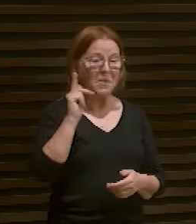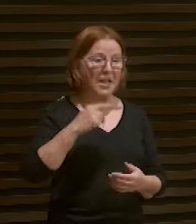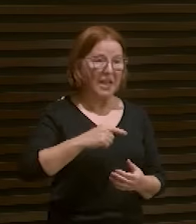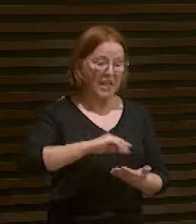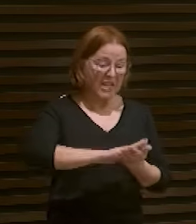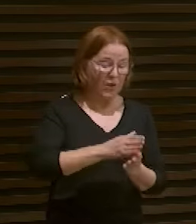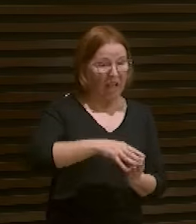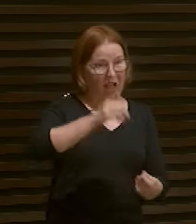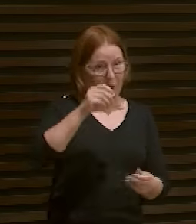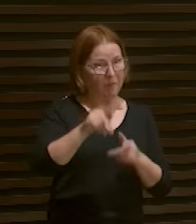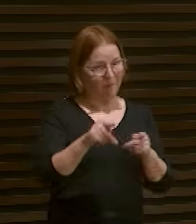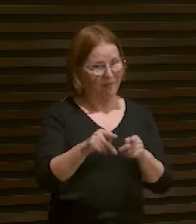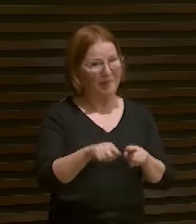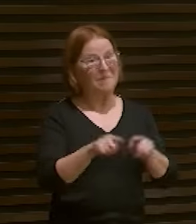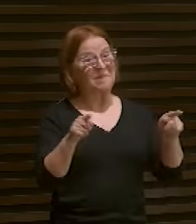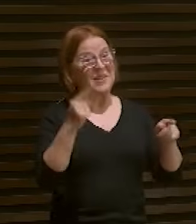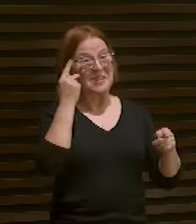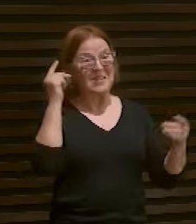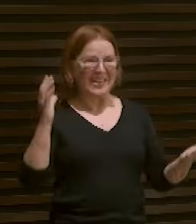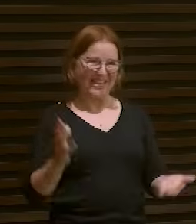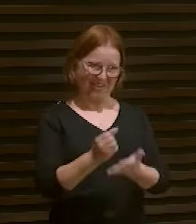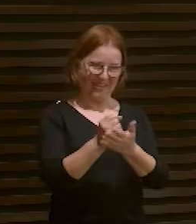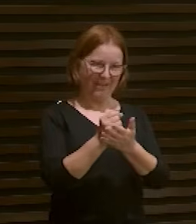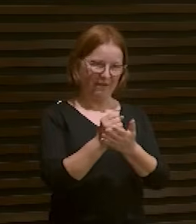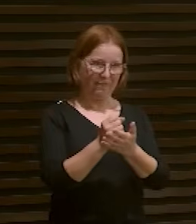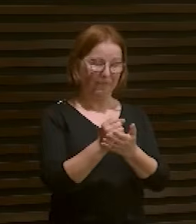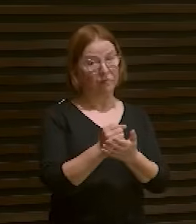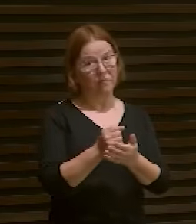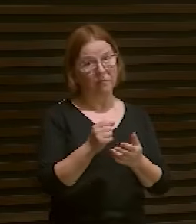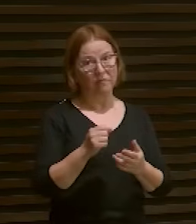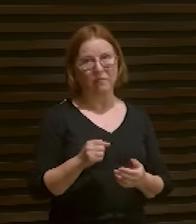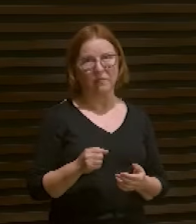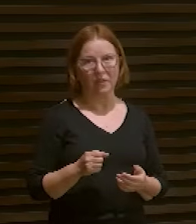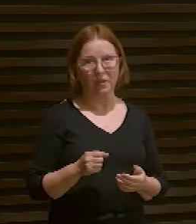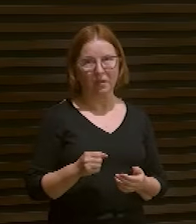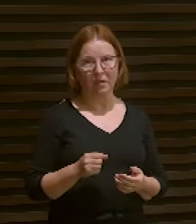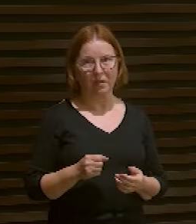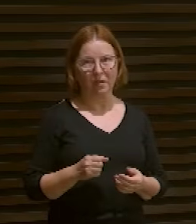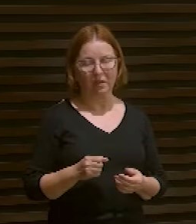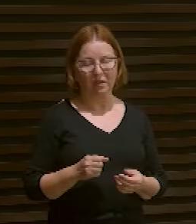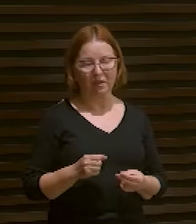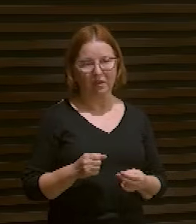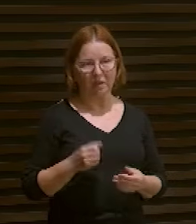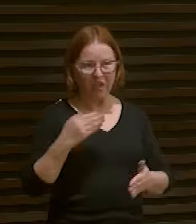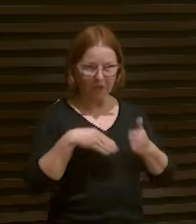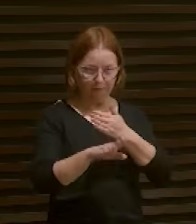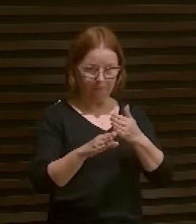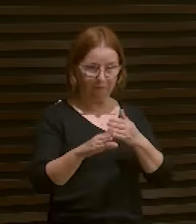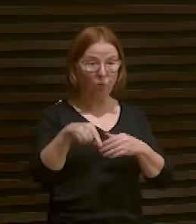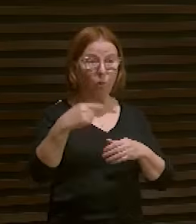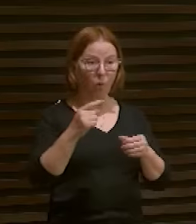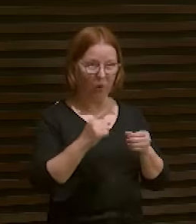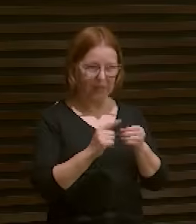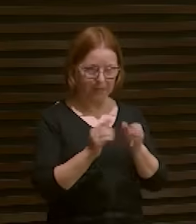mas para salvá-las. E seguiram para outra aldeia. Já esse espírito já